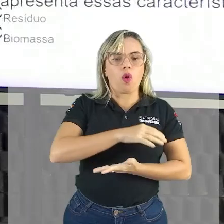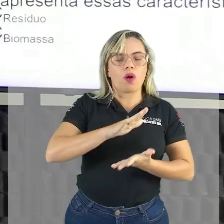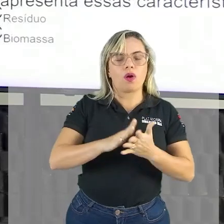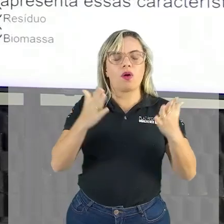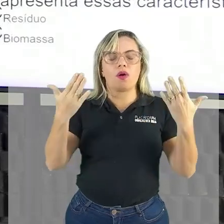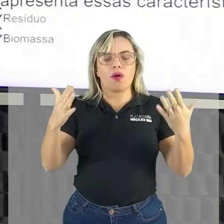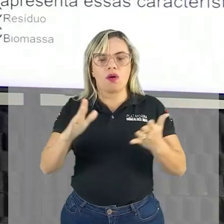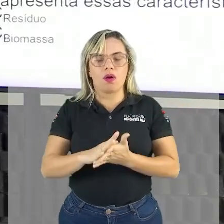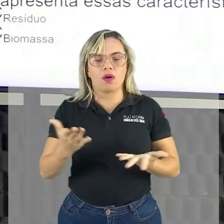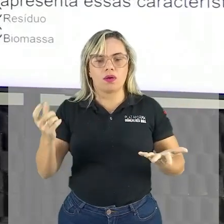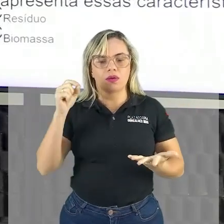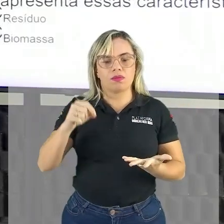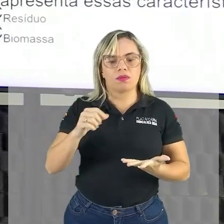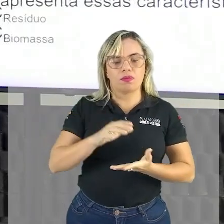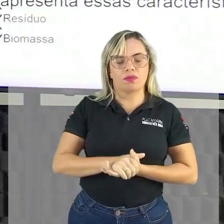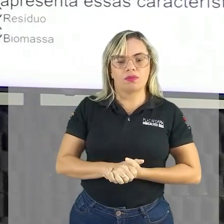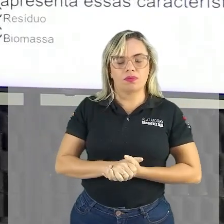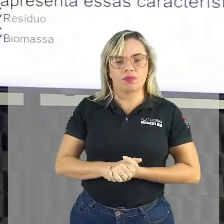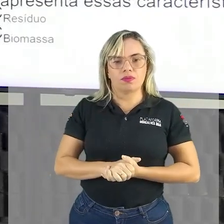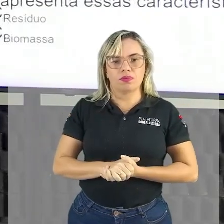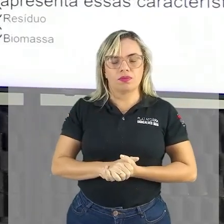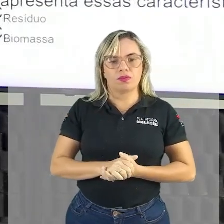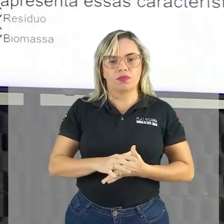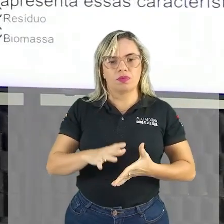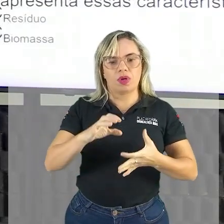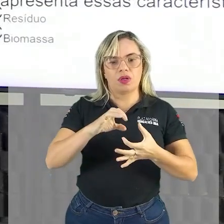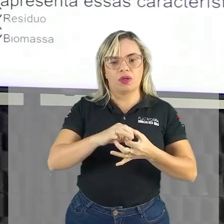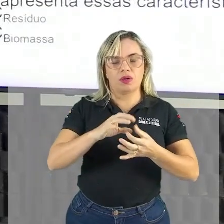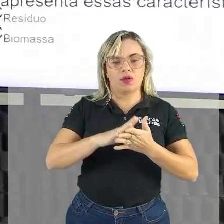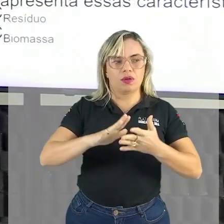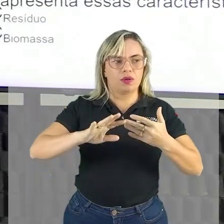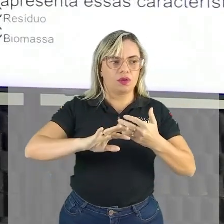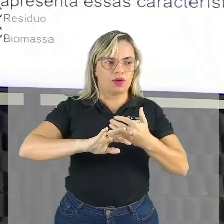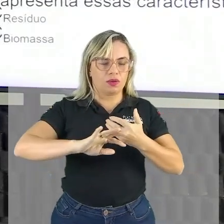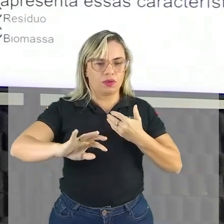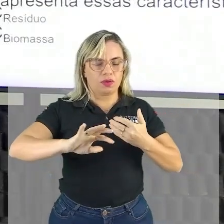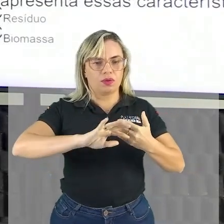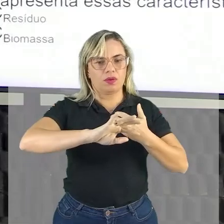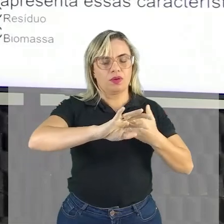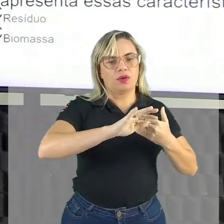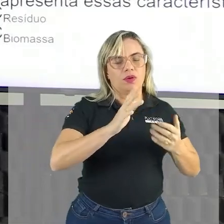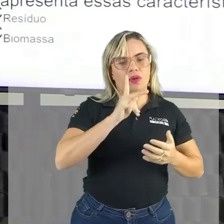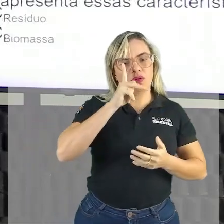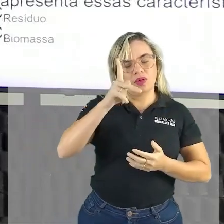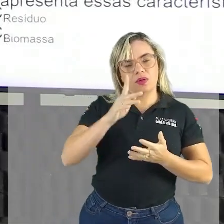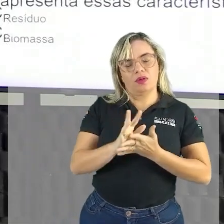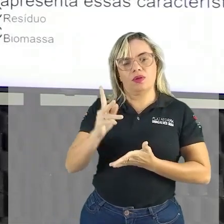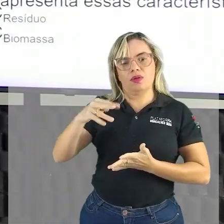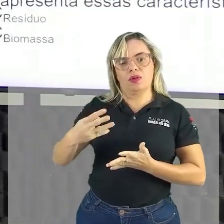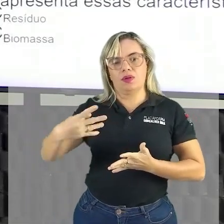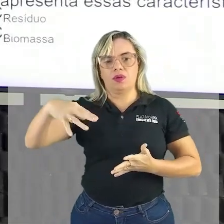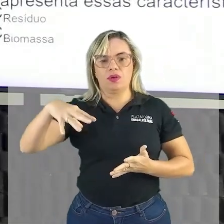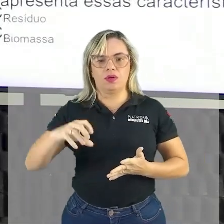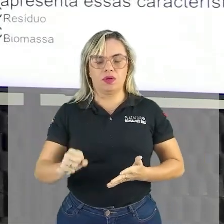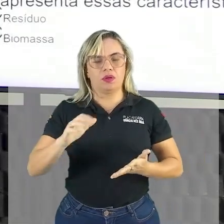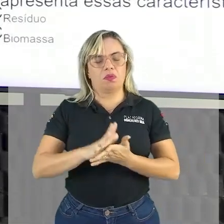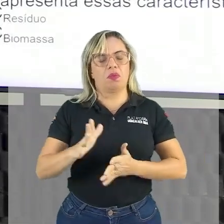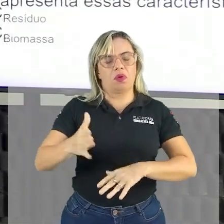Você absorve calor, as ligações quebram, as ligações que eu estou falando, as forças intermoleculares, até é melhor falar